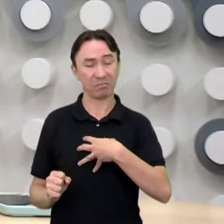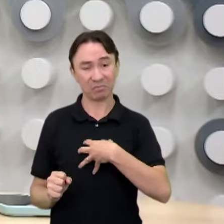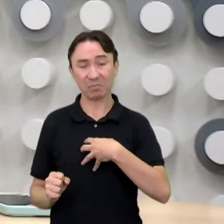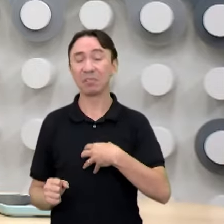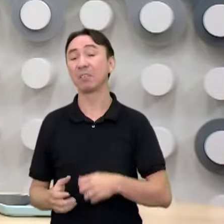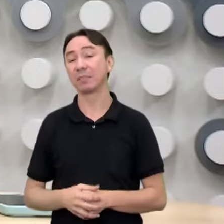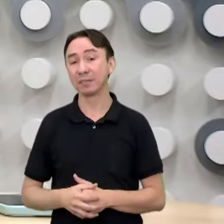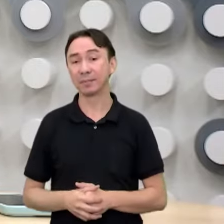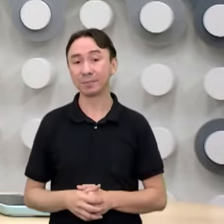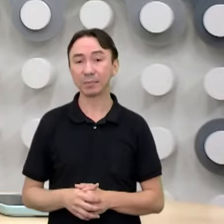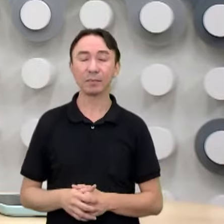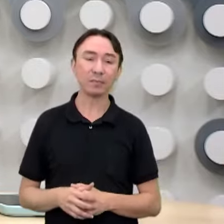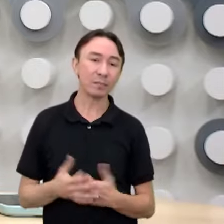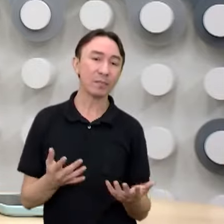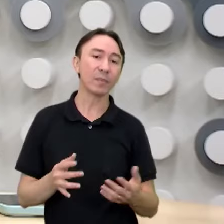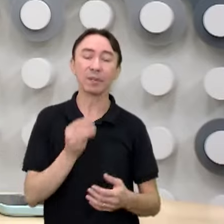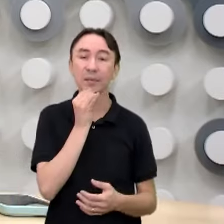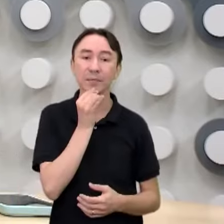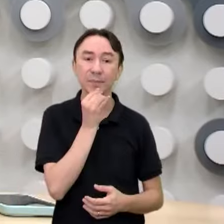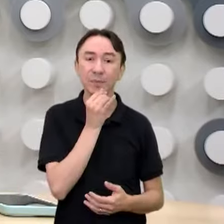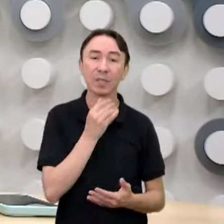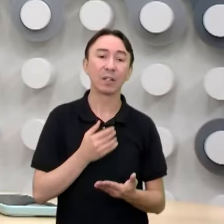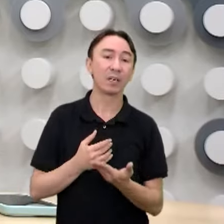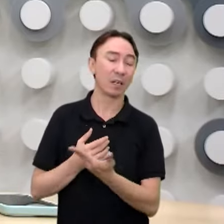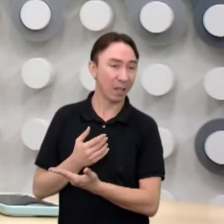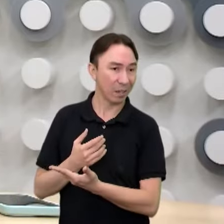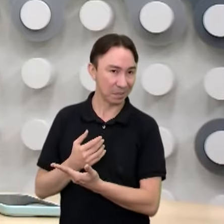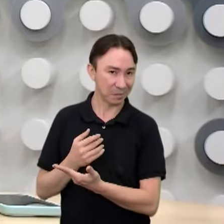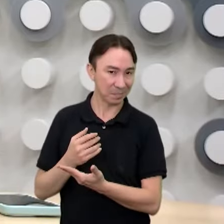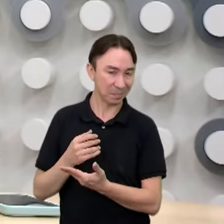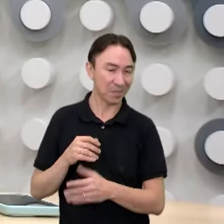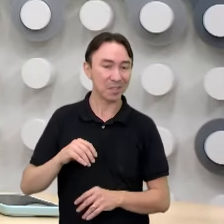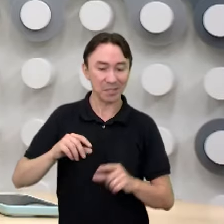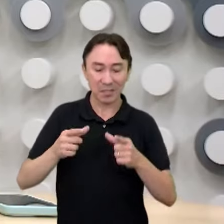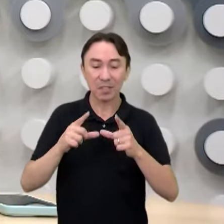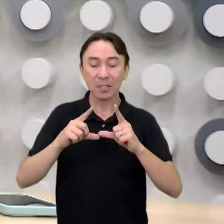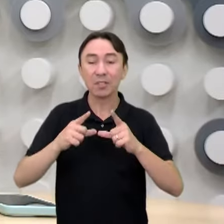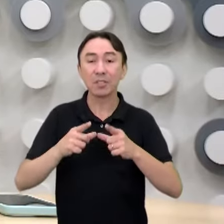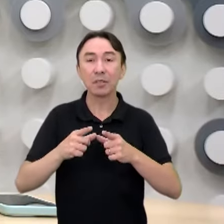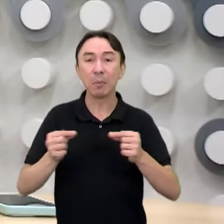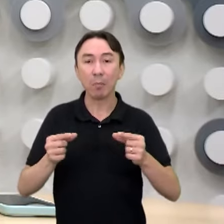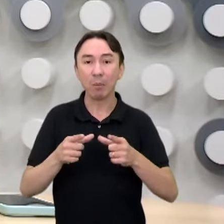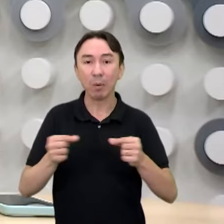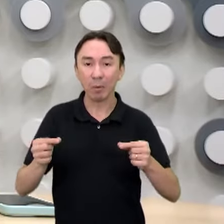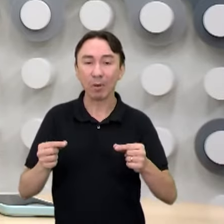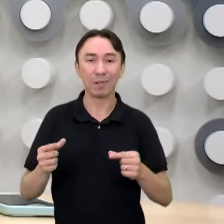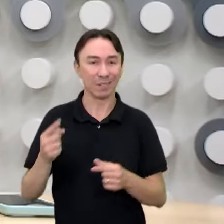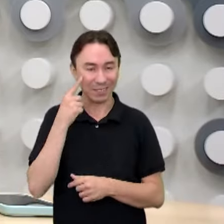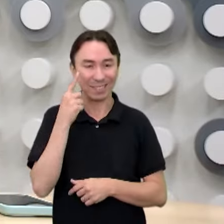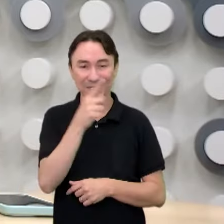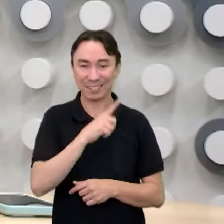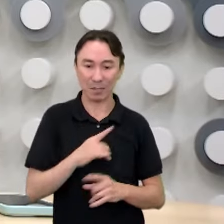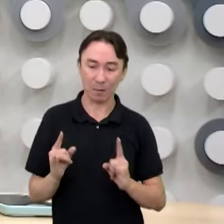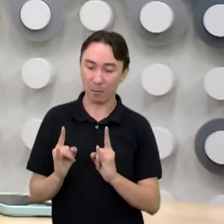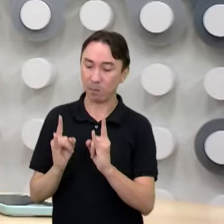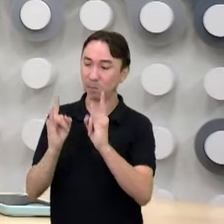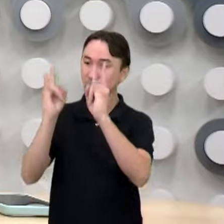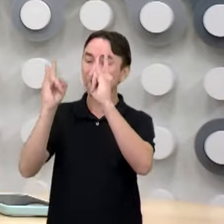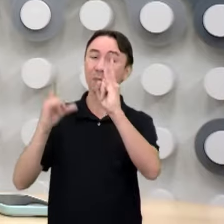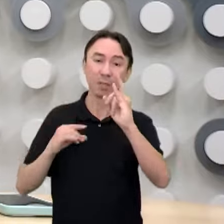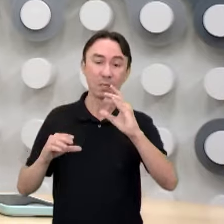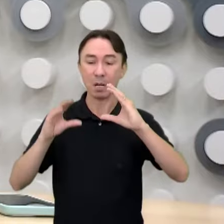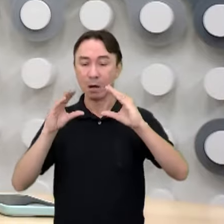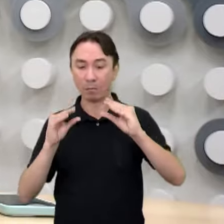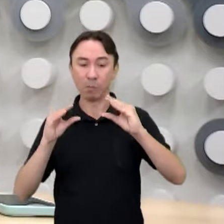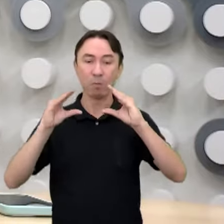com os amortecedores na parte de cima de boa parte dos prédios aí das suas edificações, porque há um impacto embaixo, ele faz